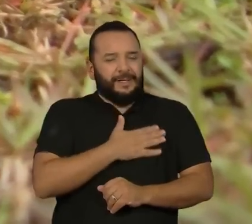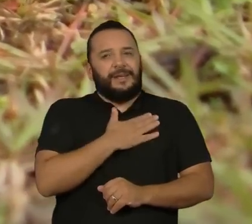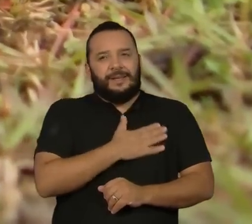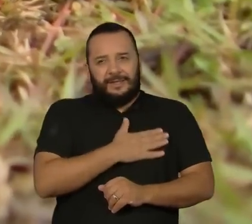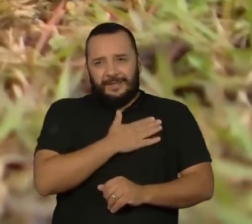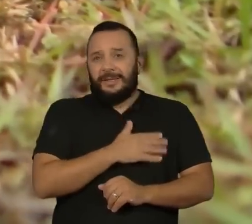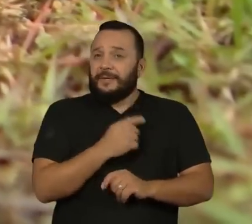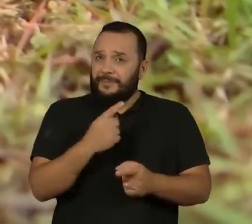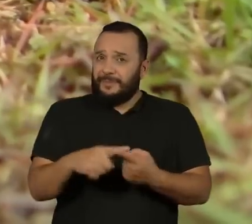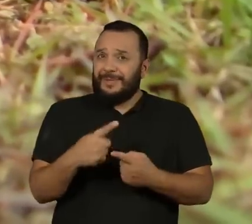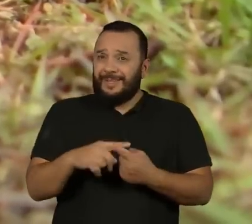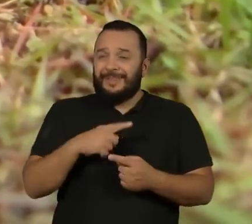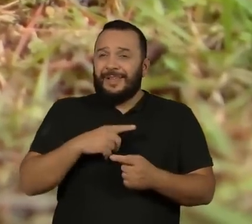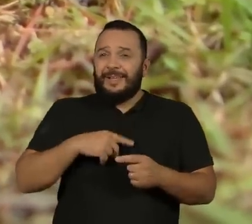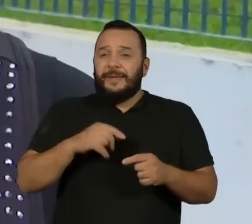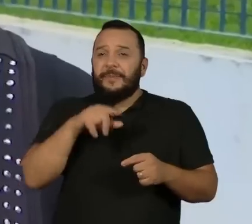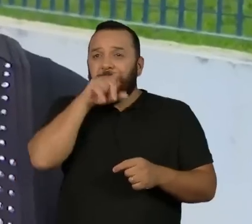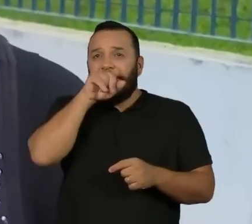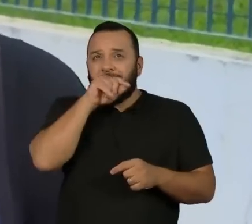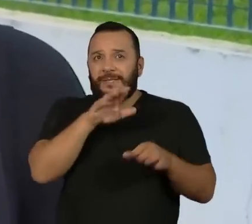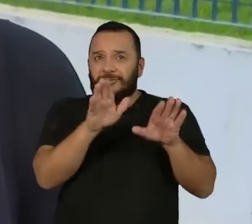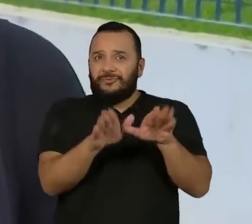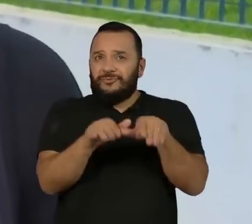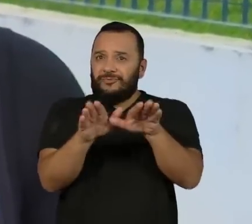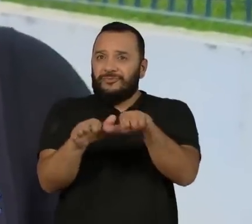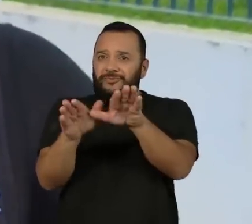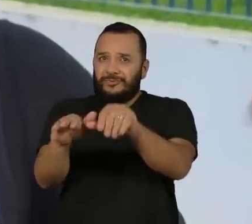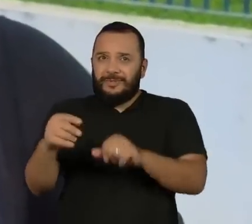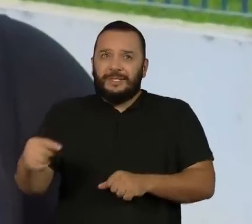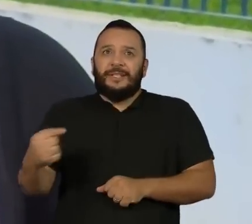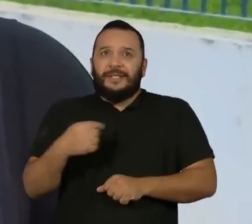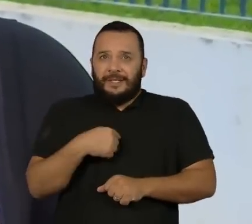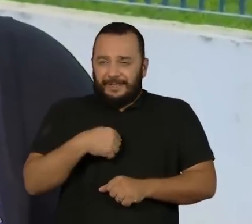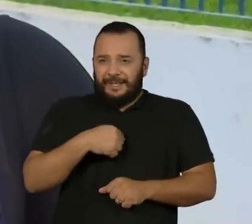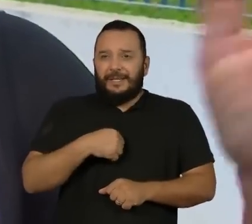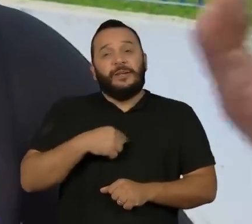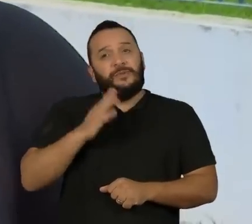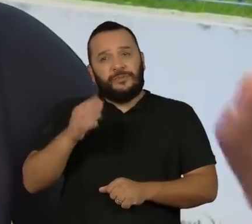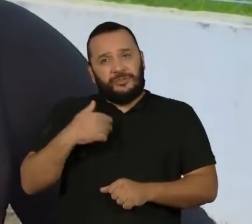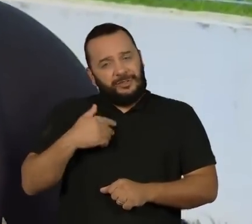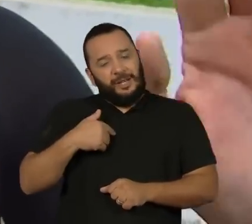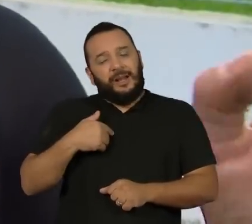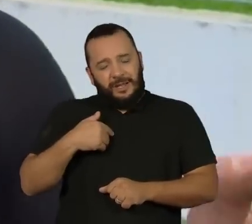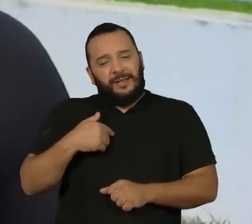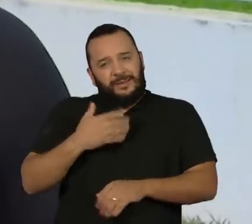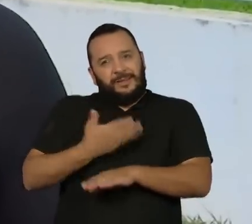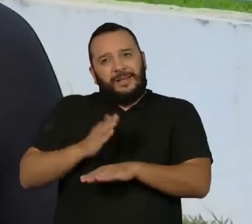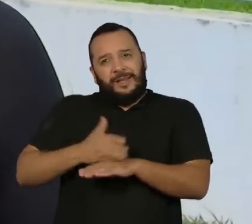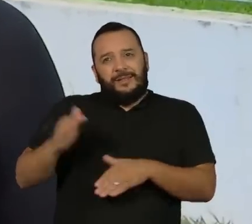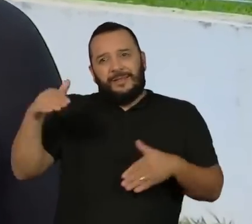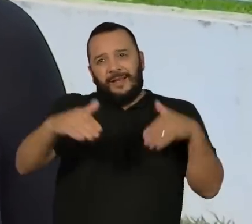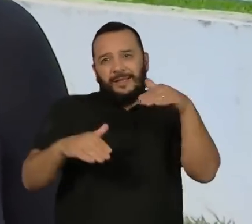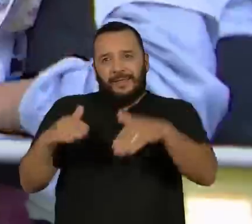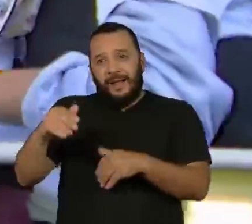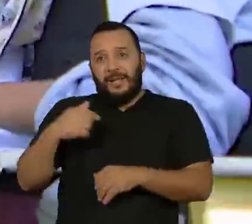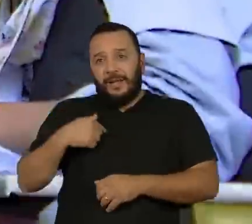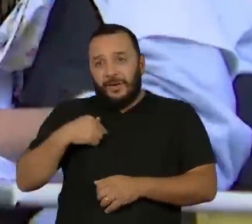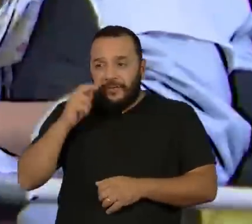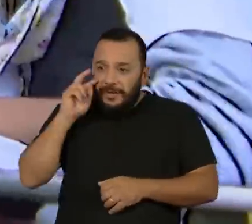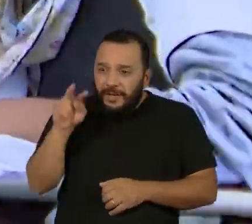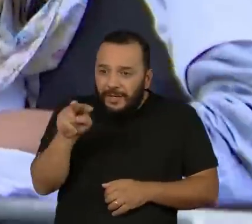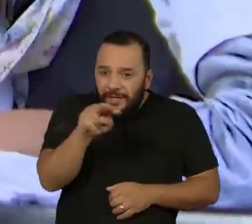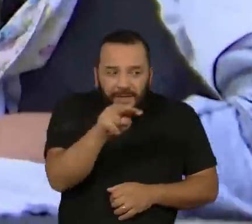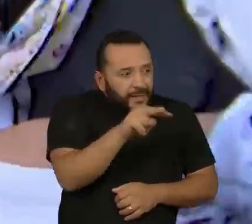tem muito pássaro. Aí, como eu faço a hidro, eu posso estar vindo aqui e molhar as plantas.